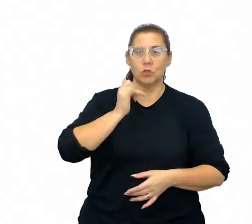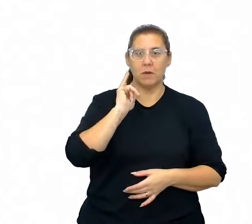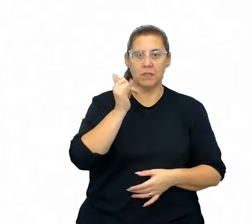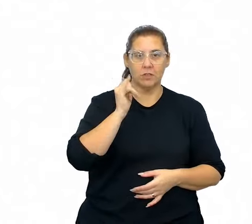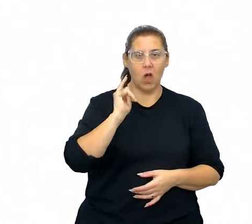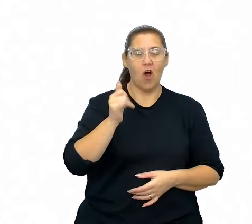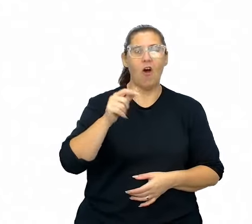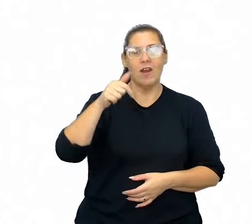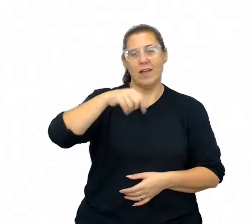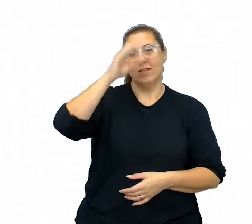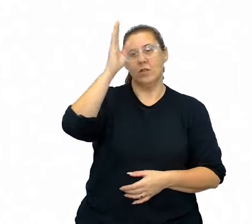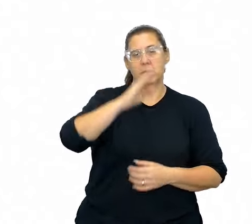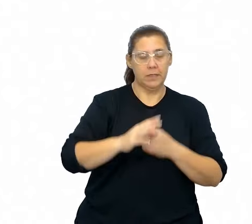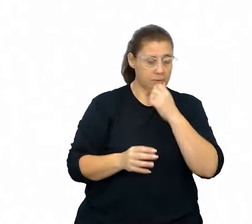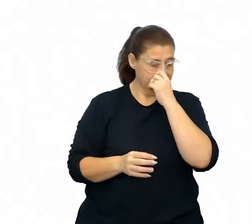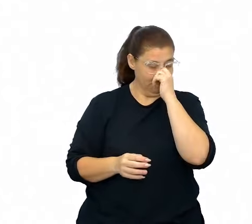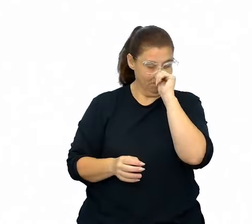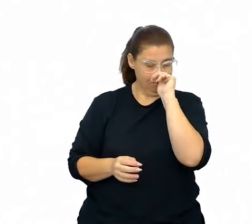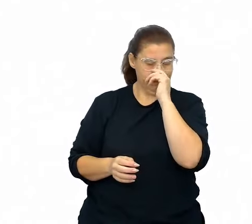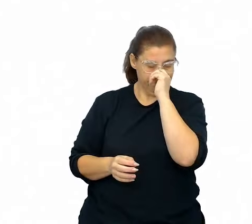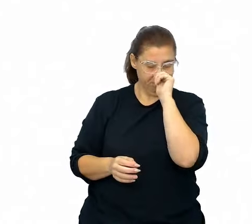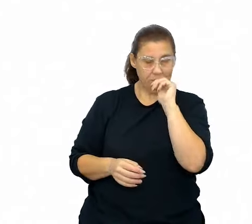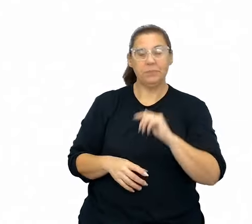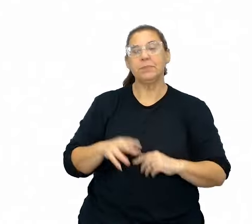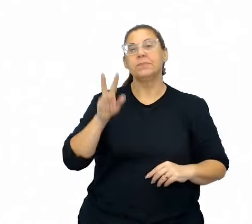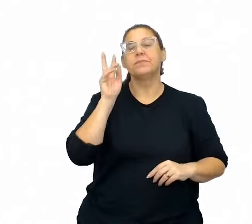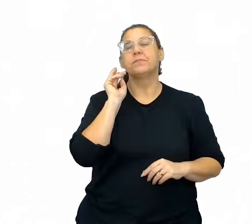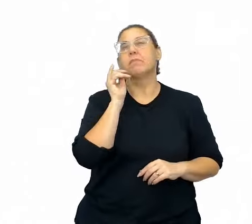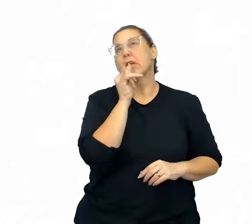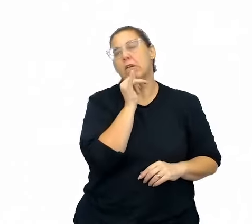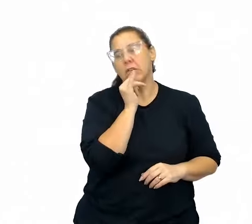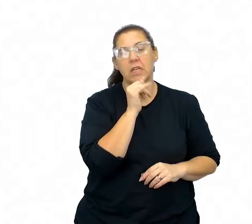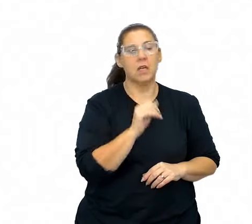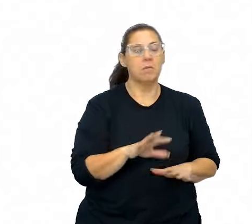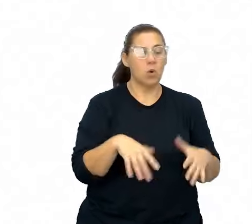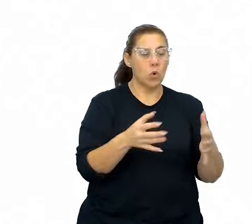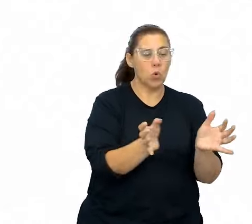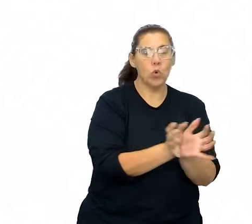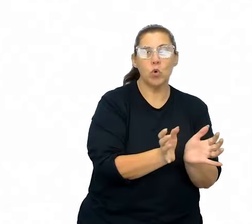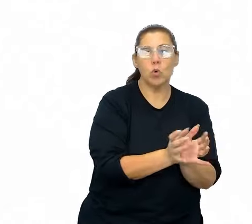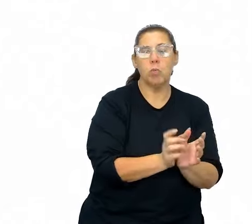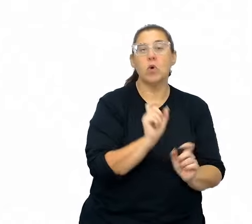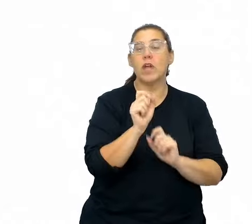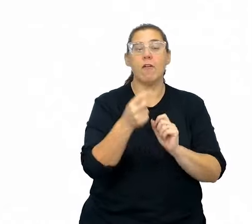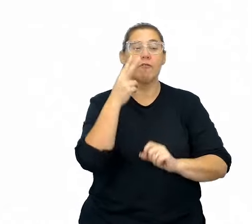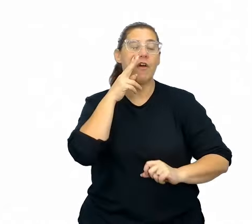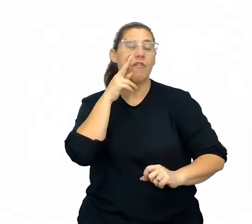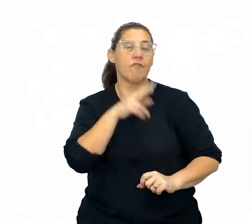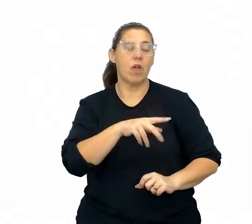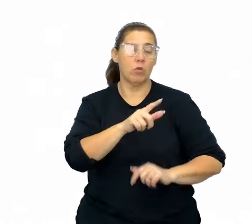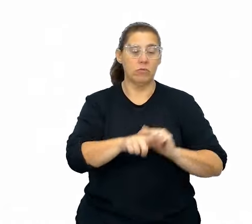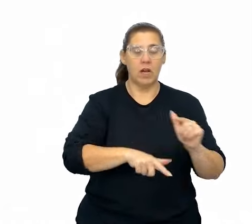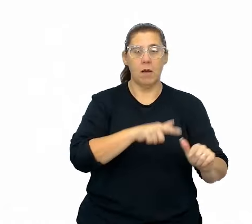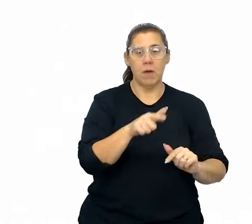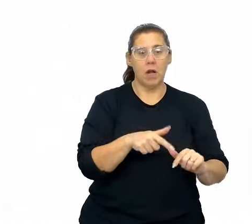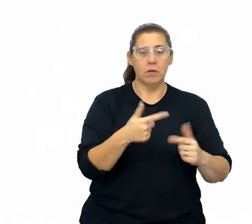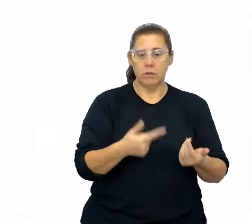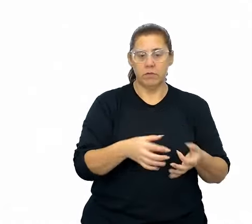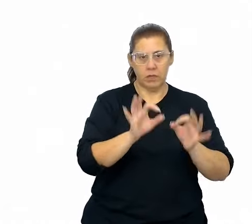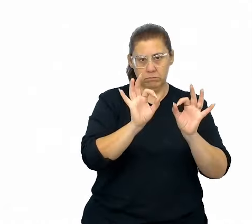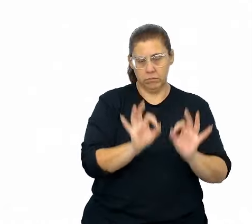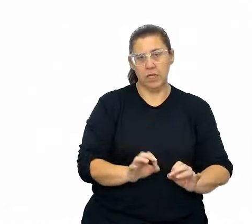brasileira. Por exemplo, a finalidade e o público a quem se destina o trabalho precisa ficar